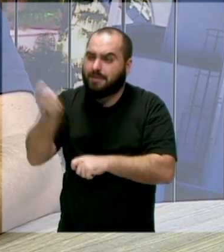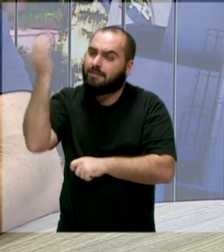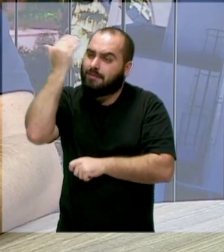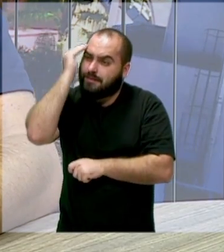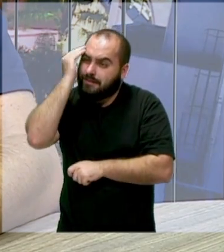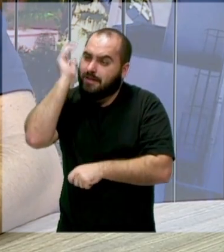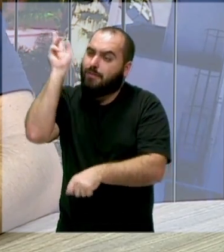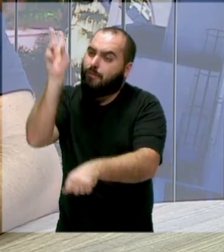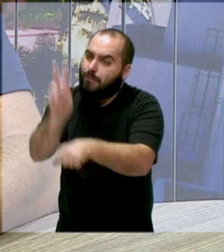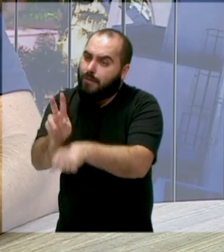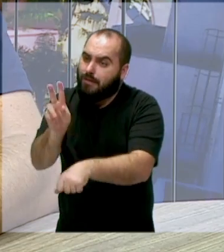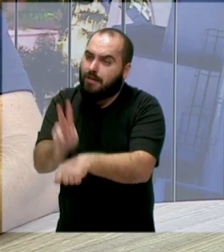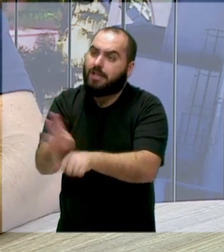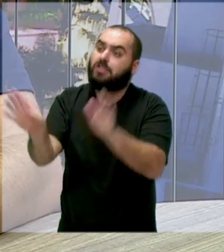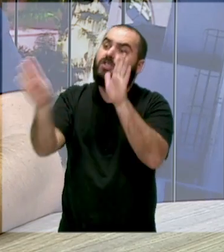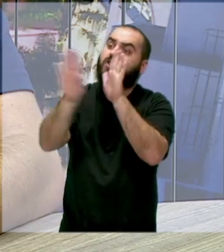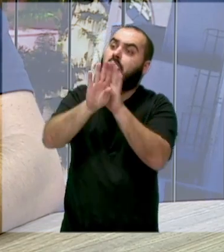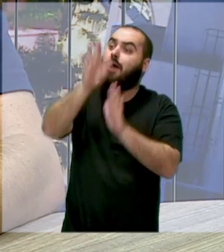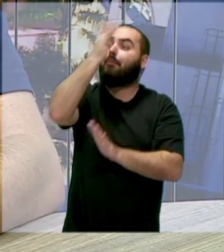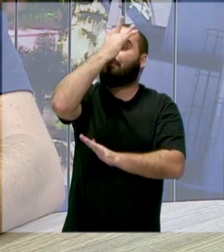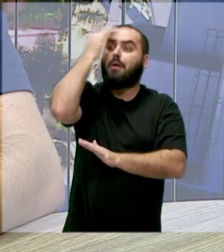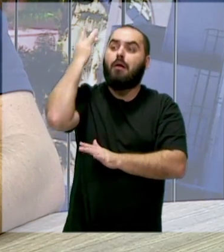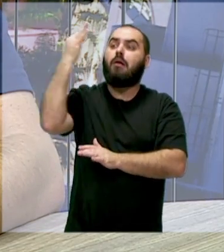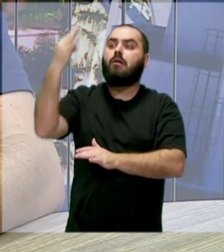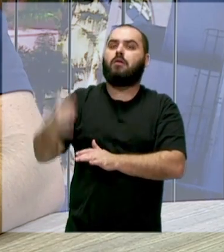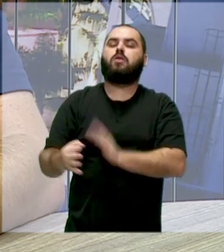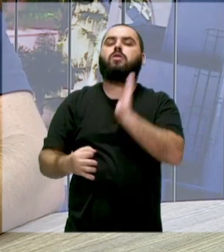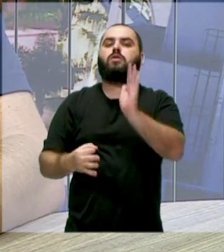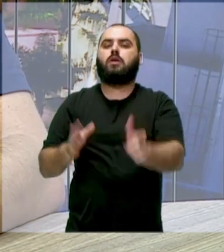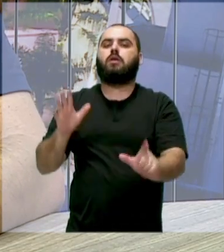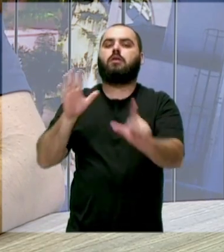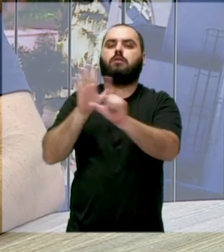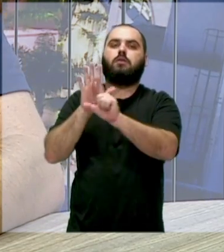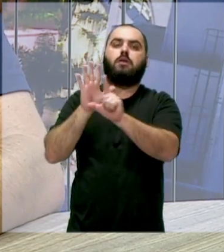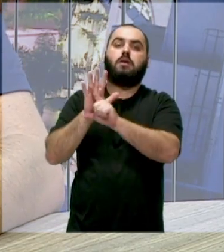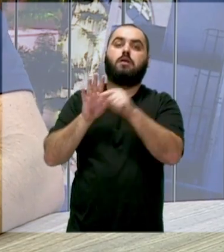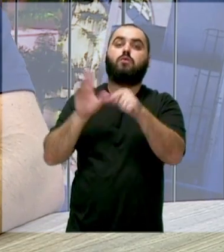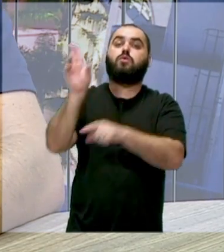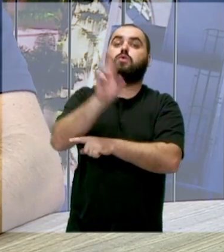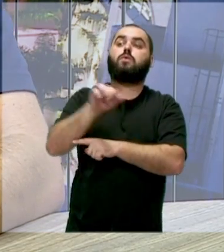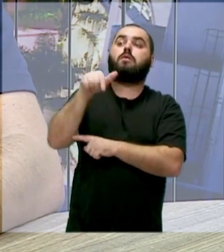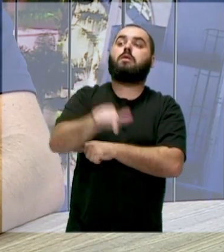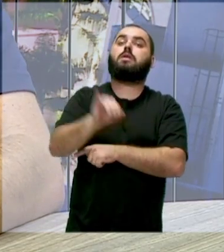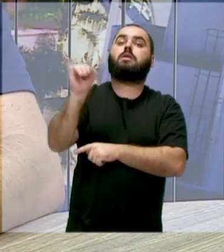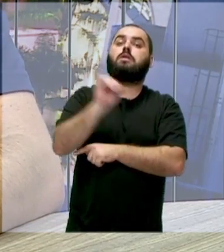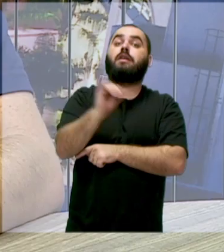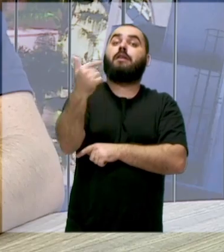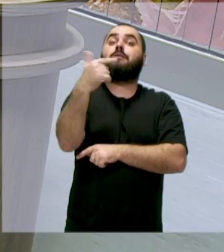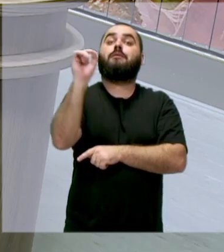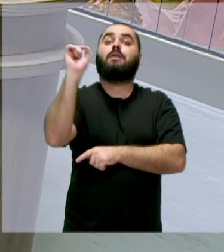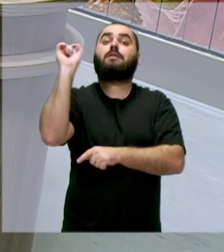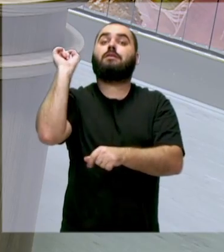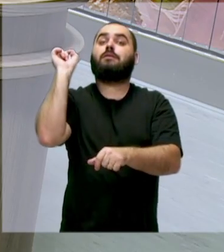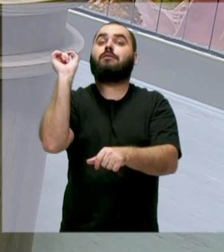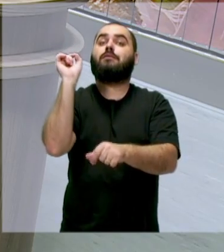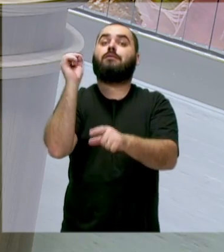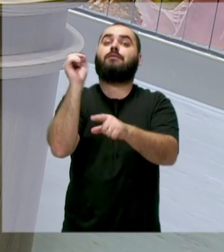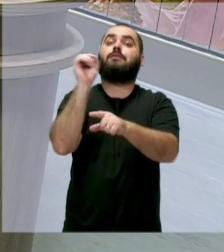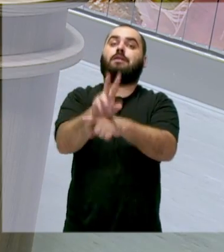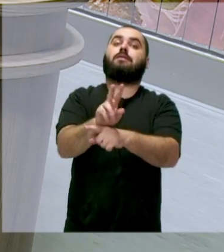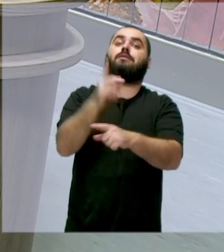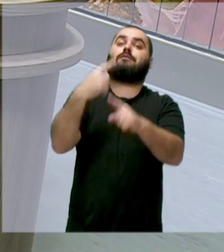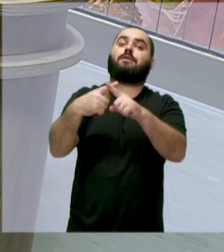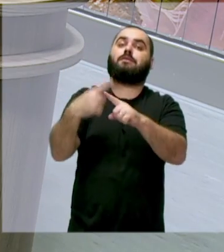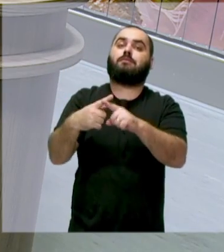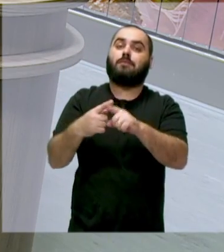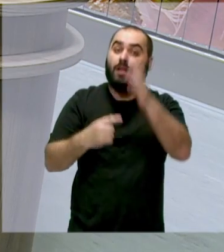que receba bem o agente. Essa lei a gente já utilizou aqui em Itajaí mais de 20 vezes, principalmente naqueles casos de acumuladores. A gente entende